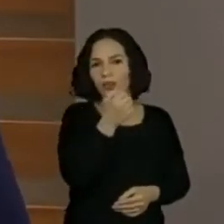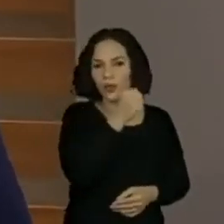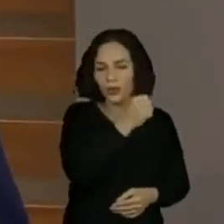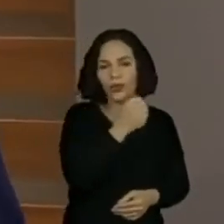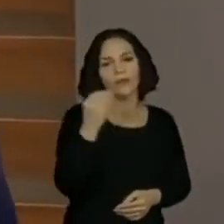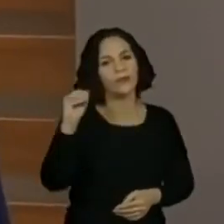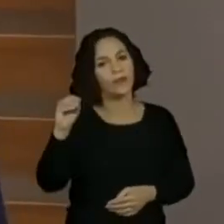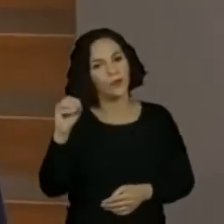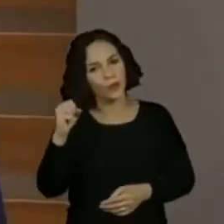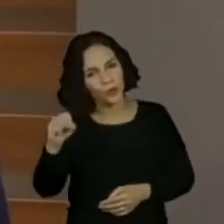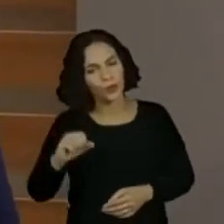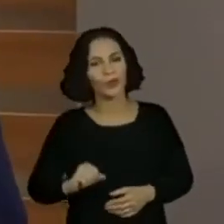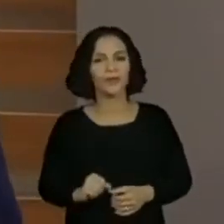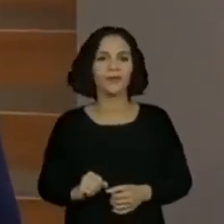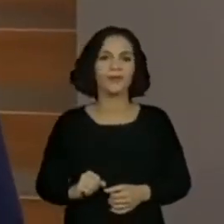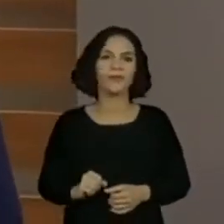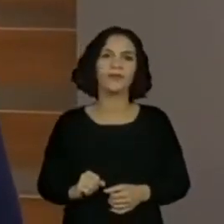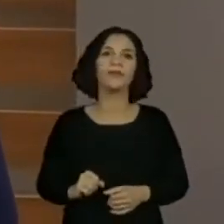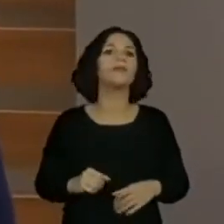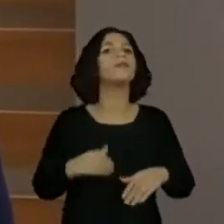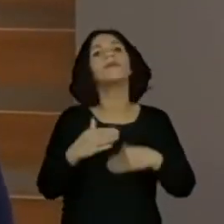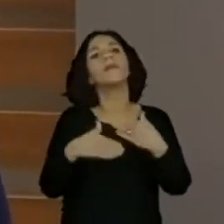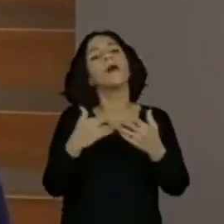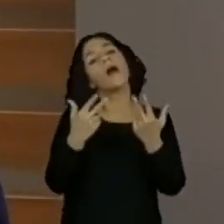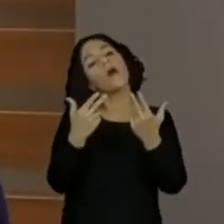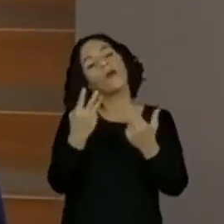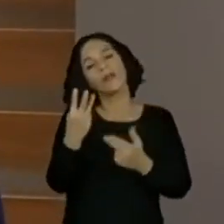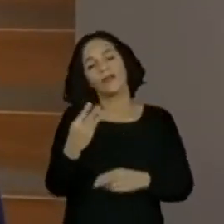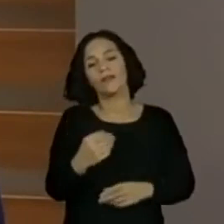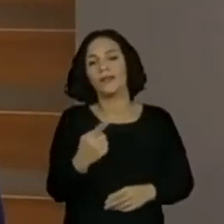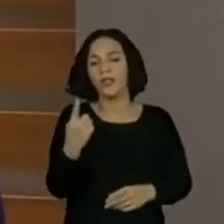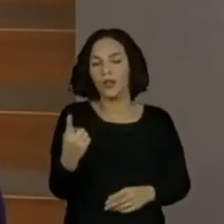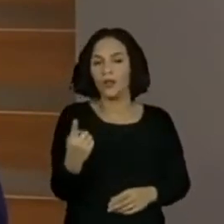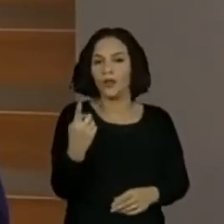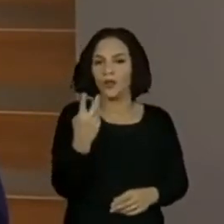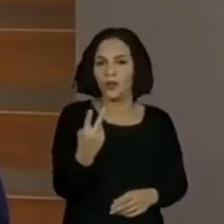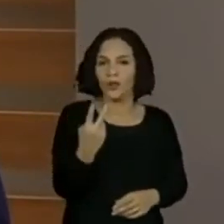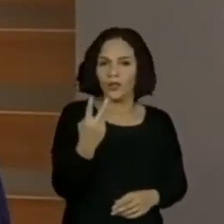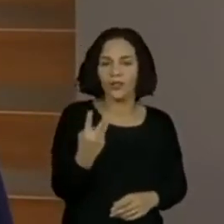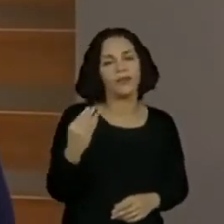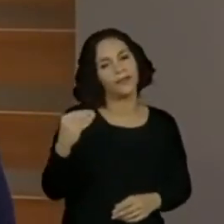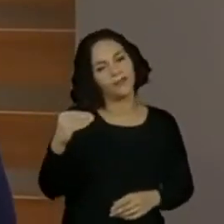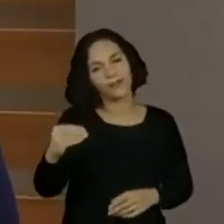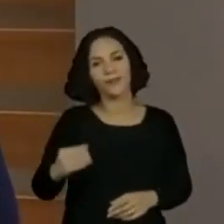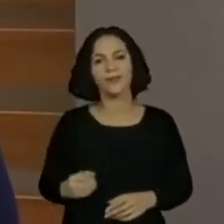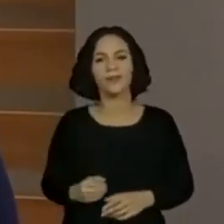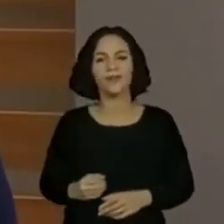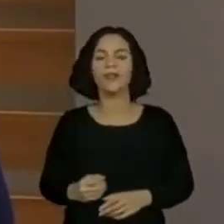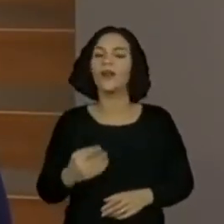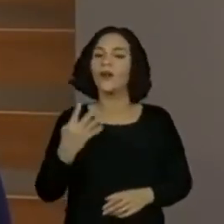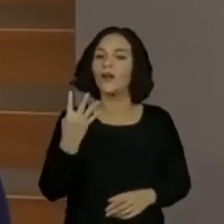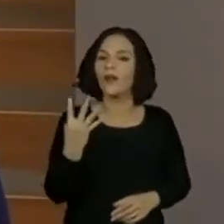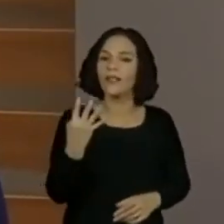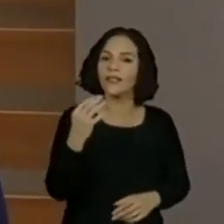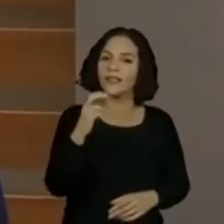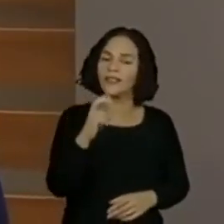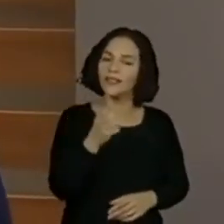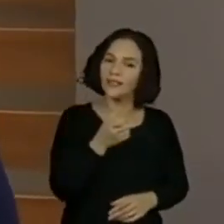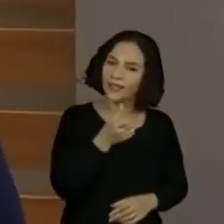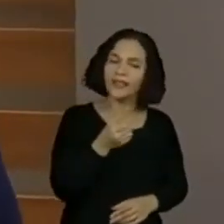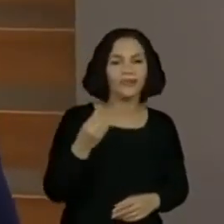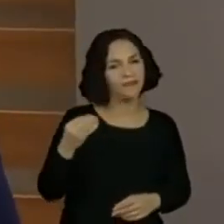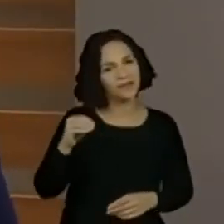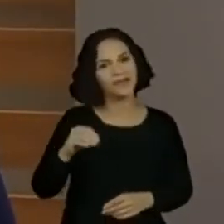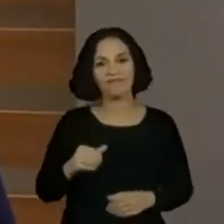7, 8. Marco 8. E a mesma coisa com 3. 1, 2, 3. Marco 3. 4, 5,